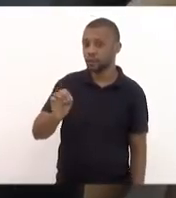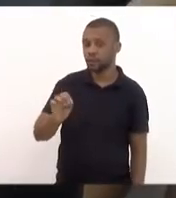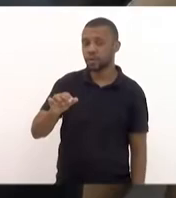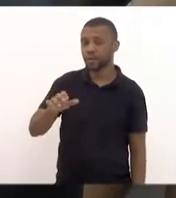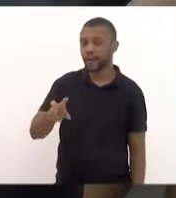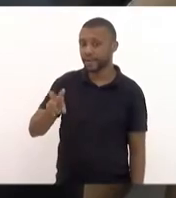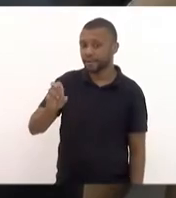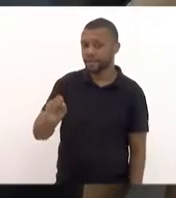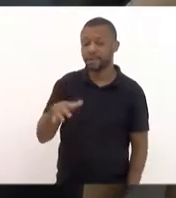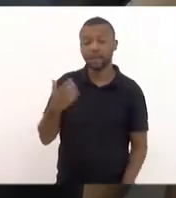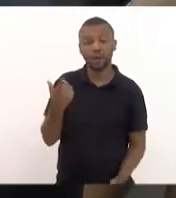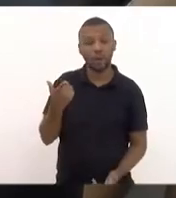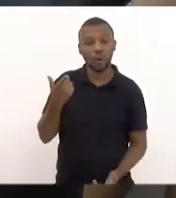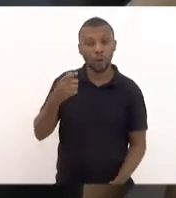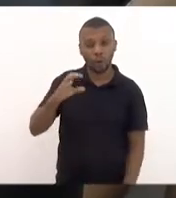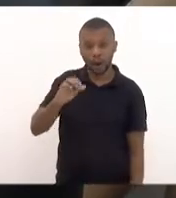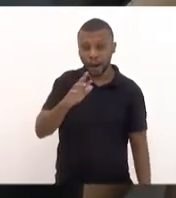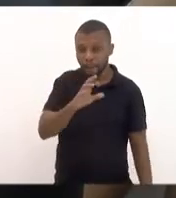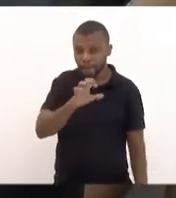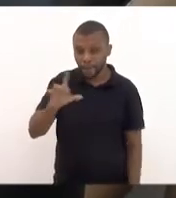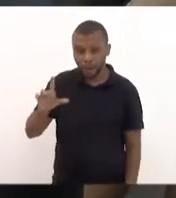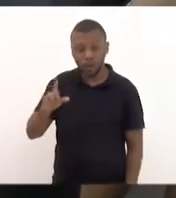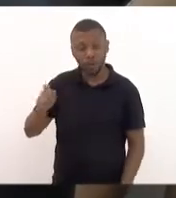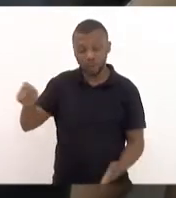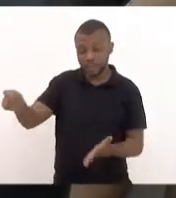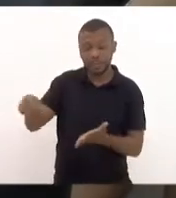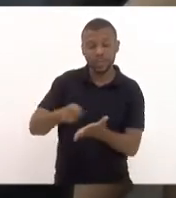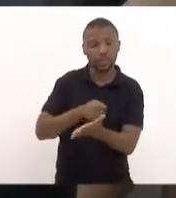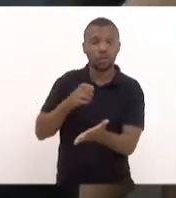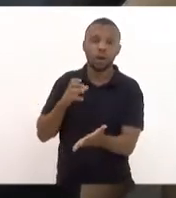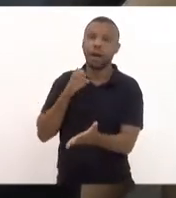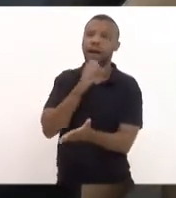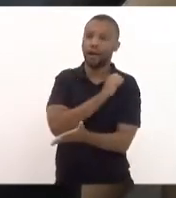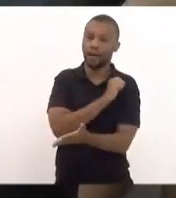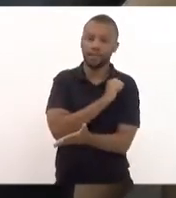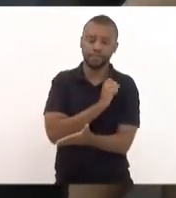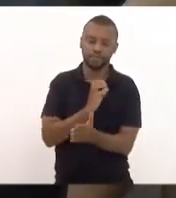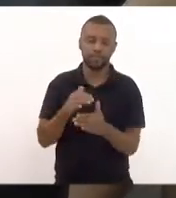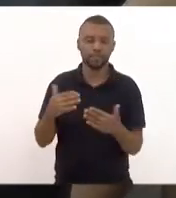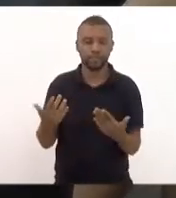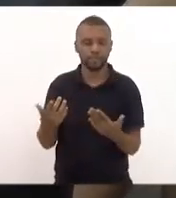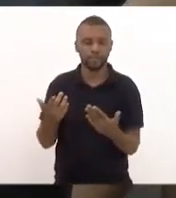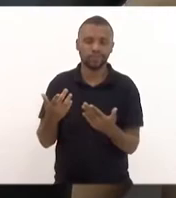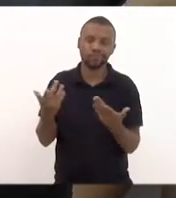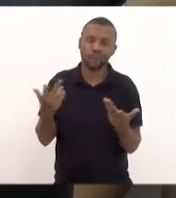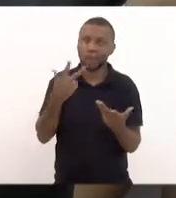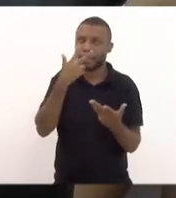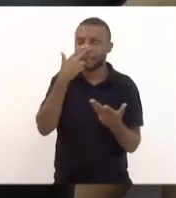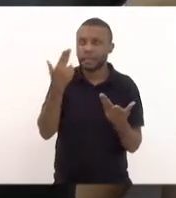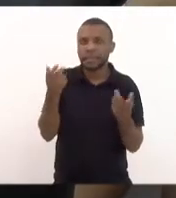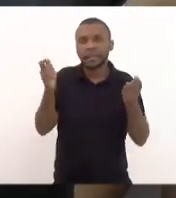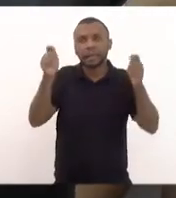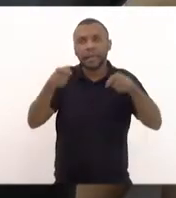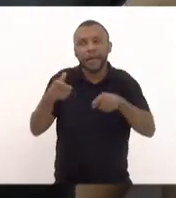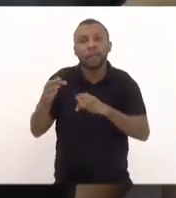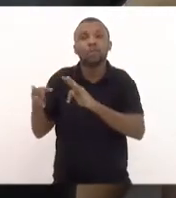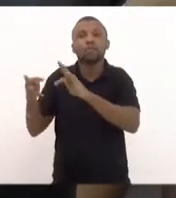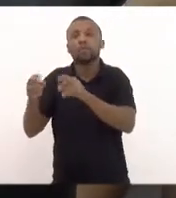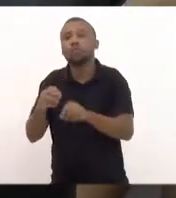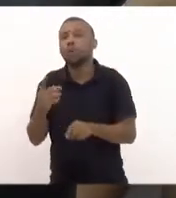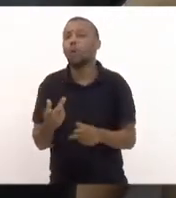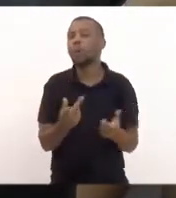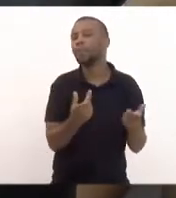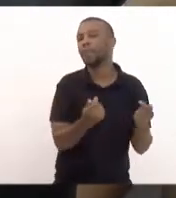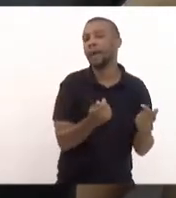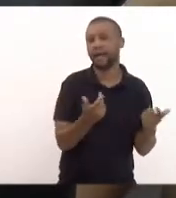dizendo que ia fazer tão rápido quanto fosse possível, né? Quer dizer, realmente, não é tudo e é nada, né? Bom, depois se fizeram